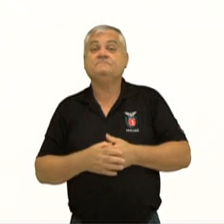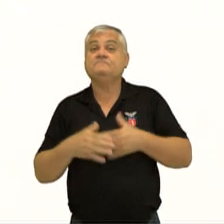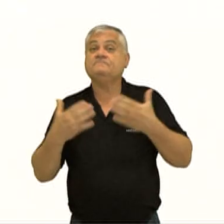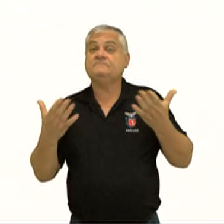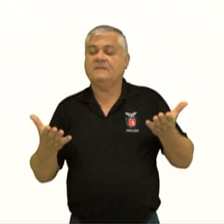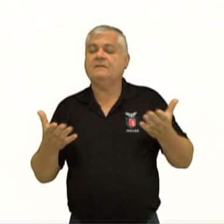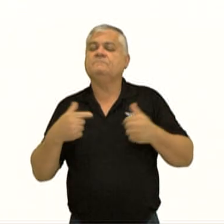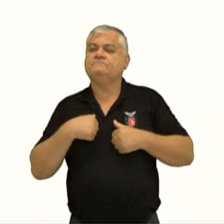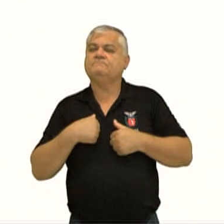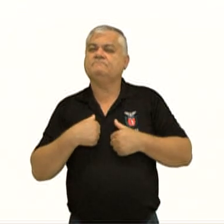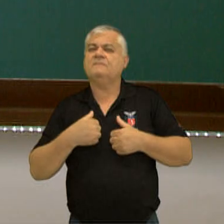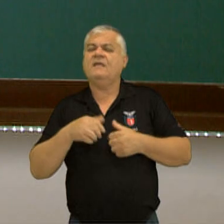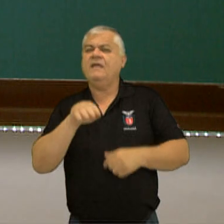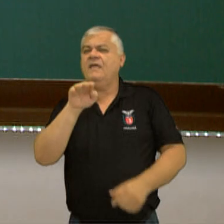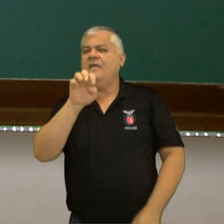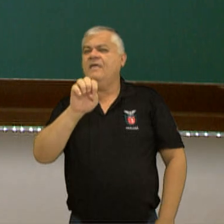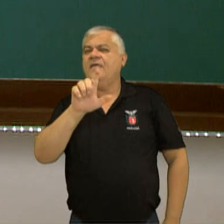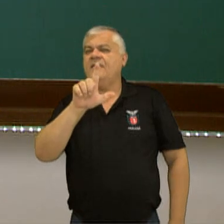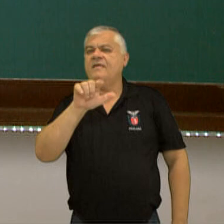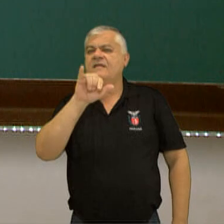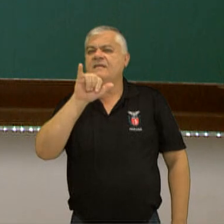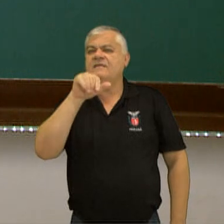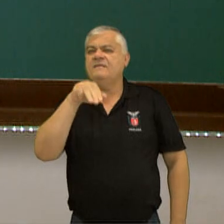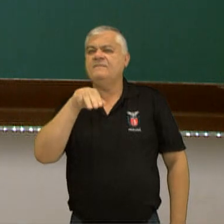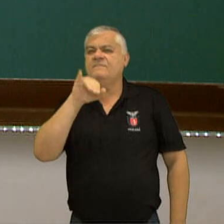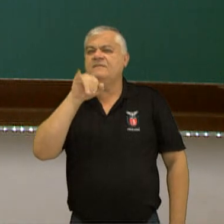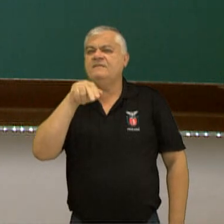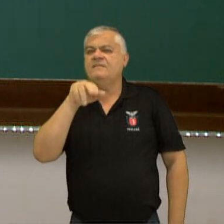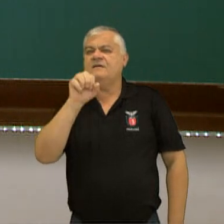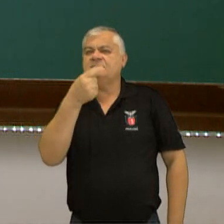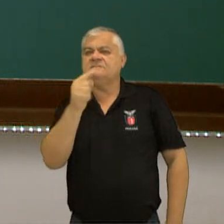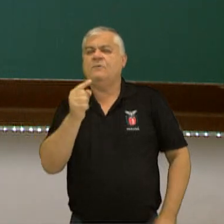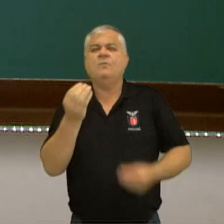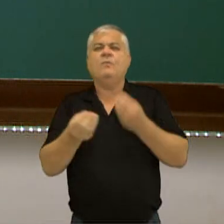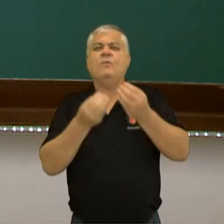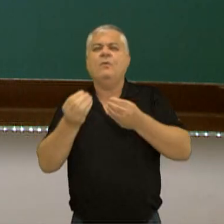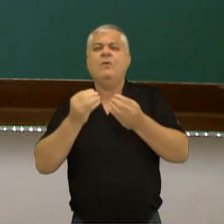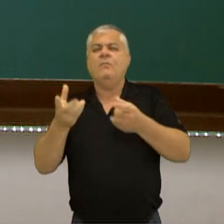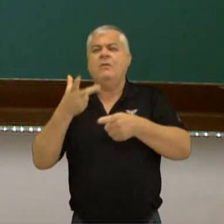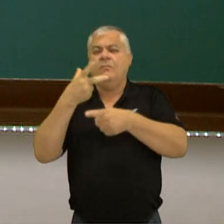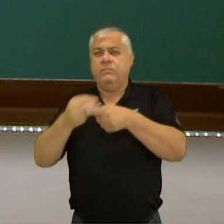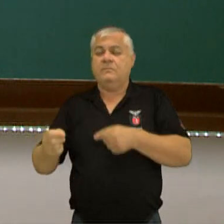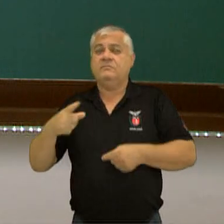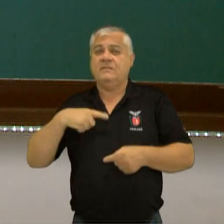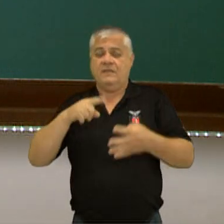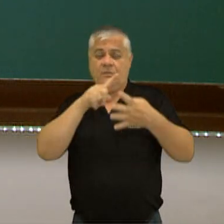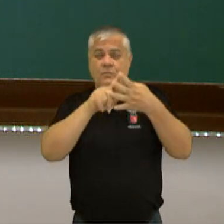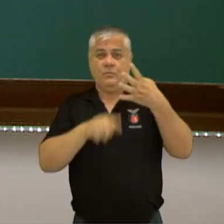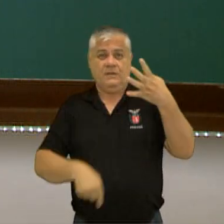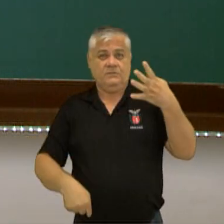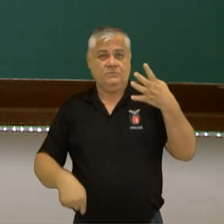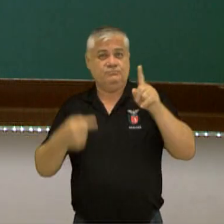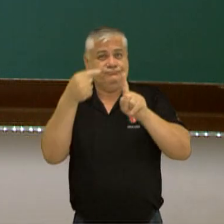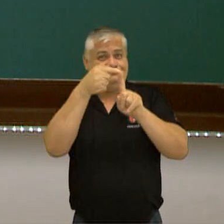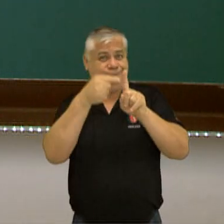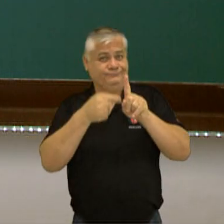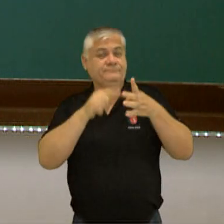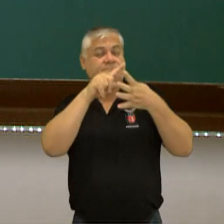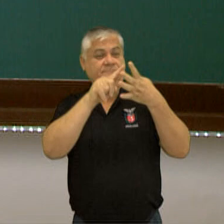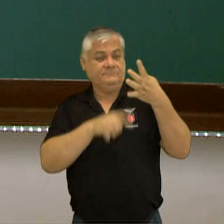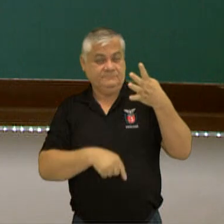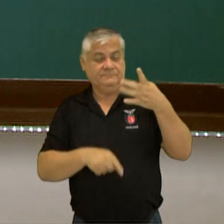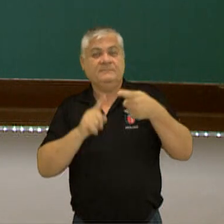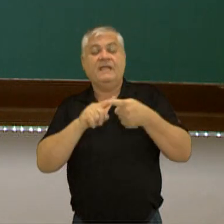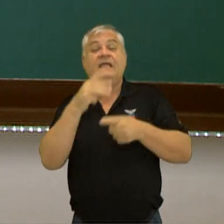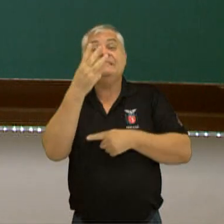Agora vamos falar sobre eliminação, quais são as formas de eliminar, tá? Ela pode acontecer de quatro formas. Três bolas lançadas e não